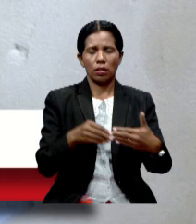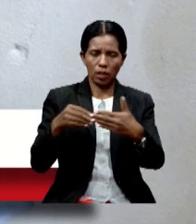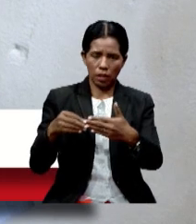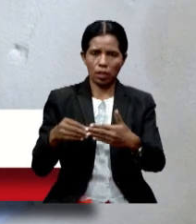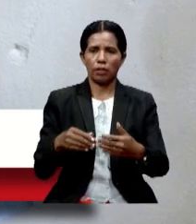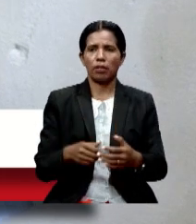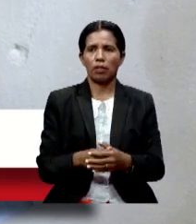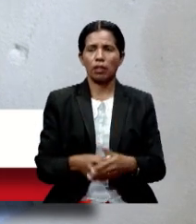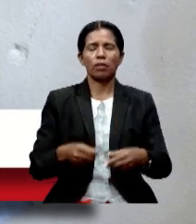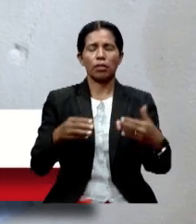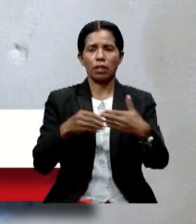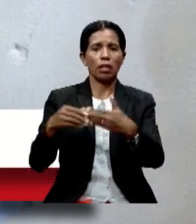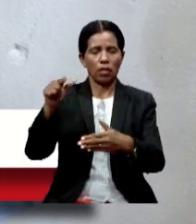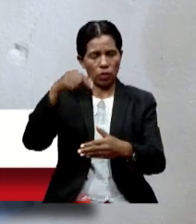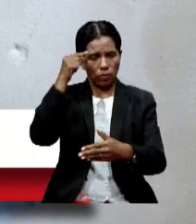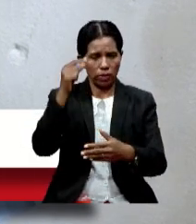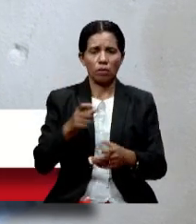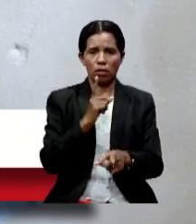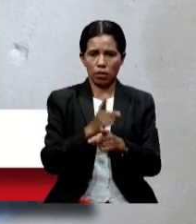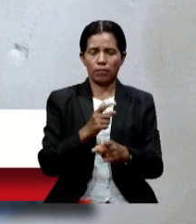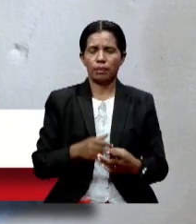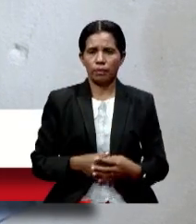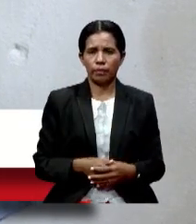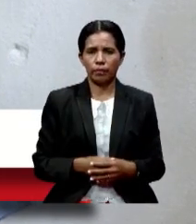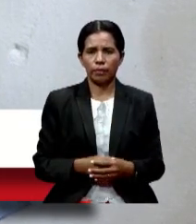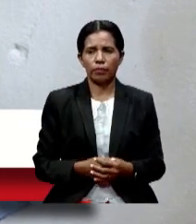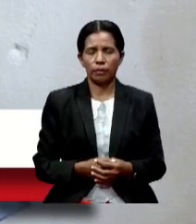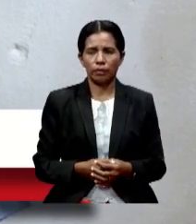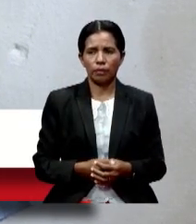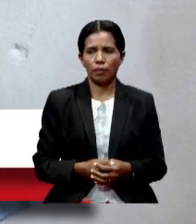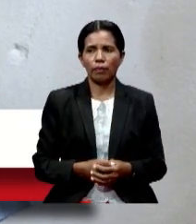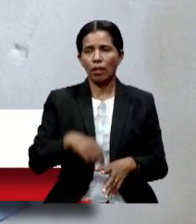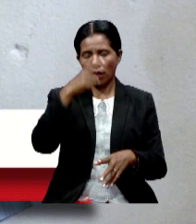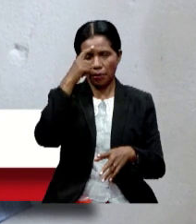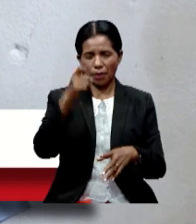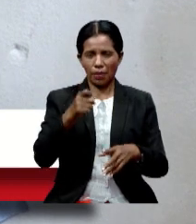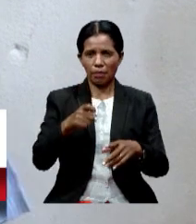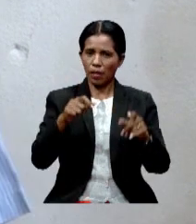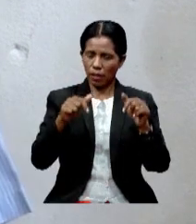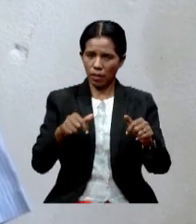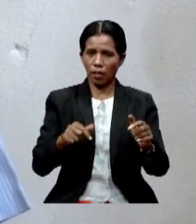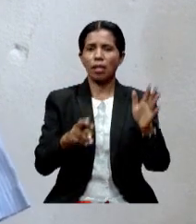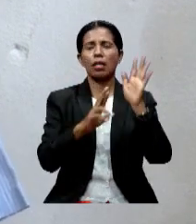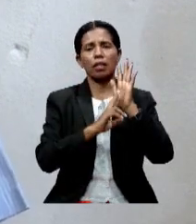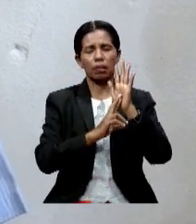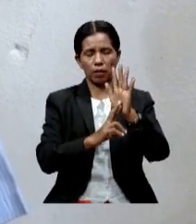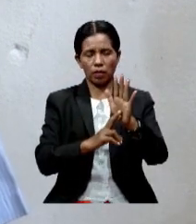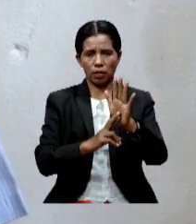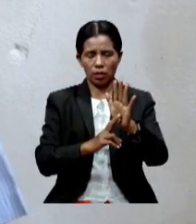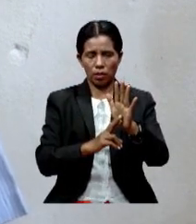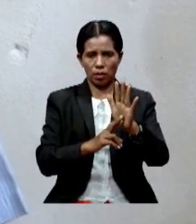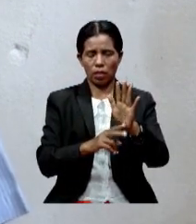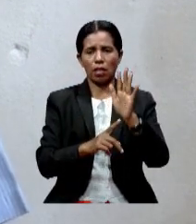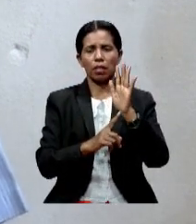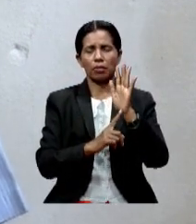a tu forma governo, né? Forma governo também irané representa aspiração